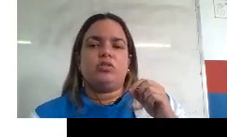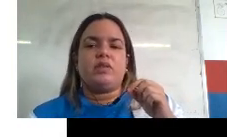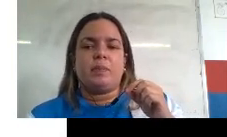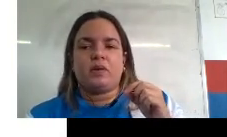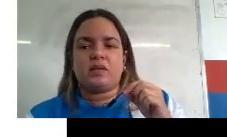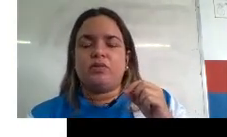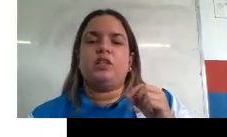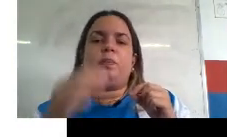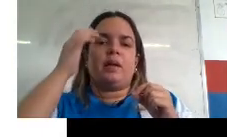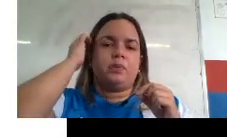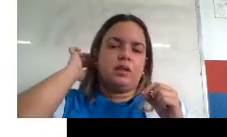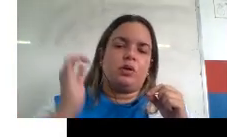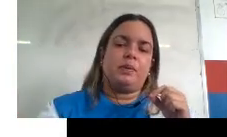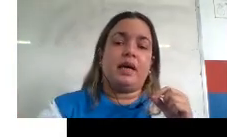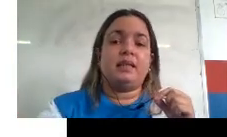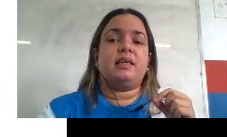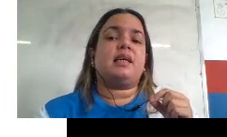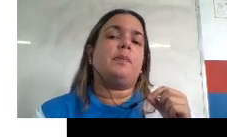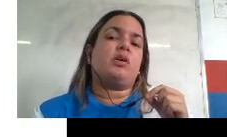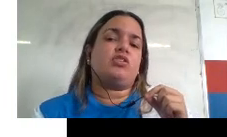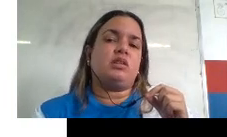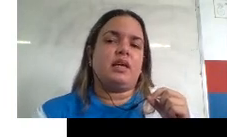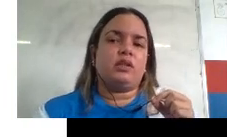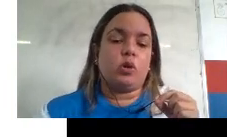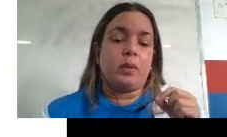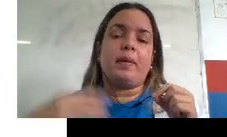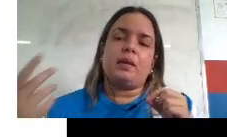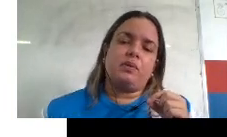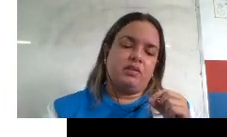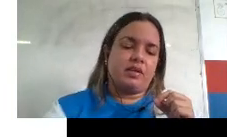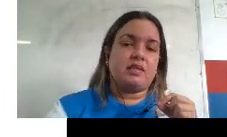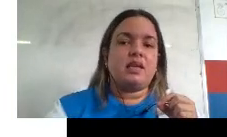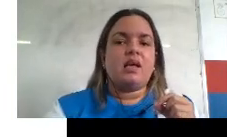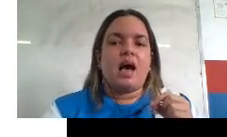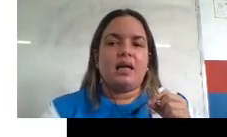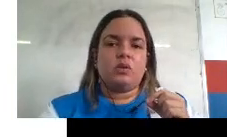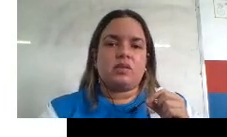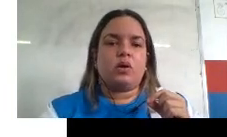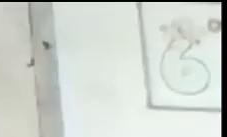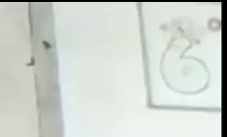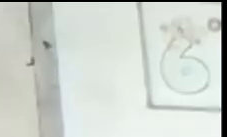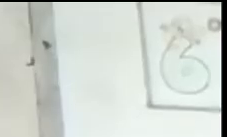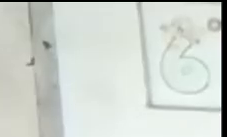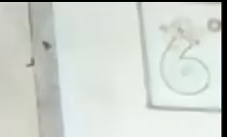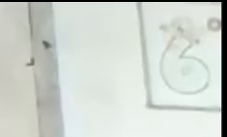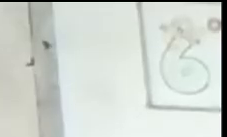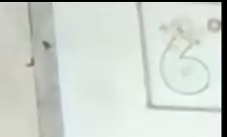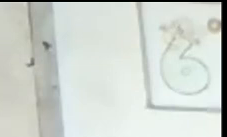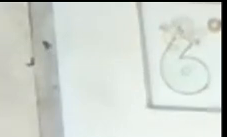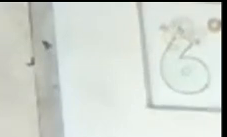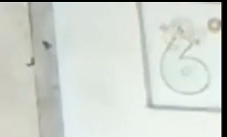Então, vocês devem pausar o vídeo para poder copiar, então daqui a pouco a gente retoma para poder fazer a nossa correção,